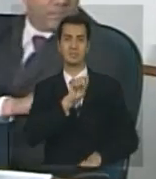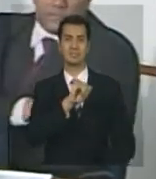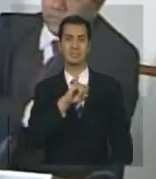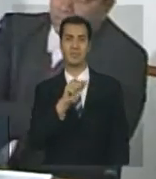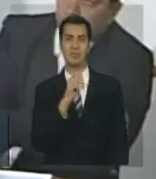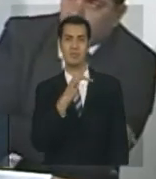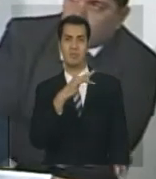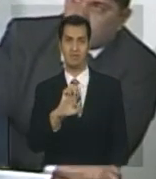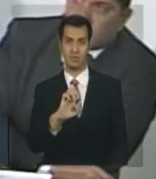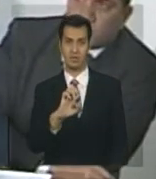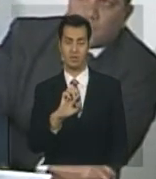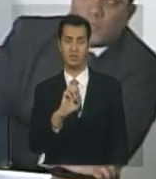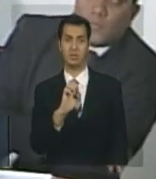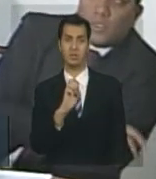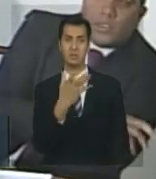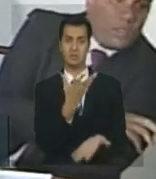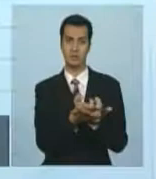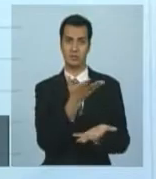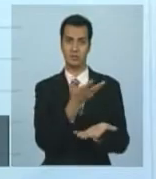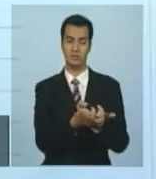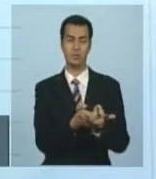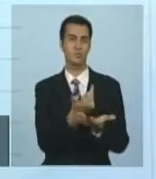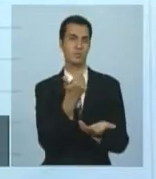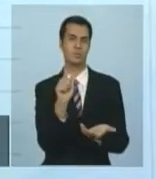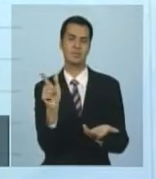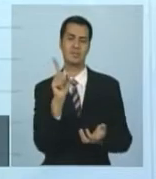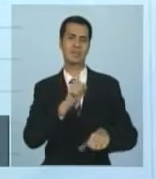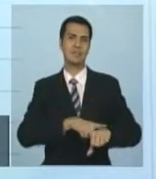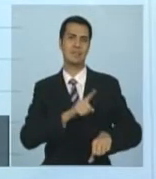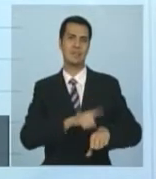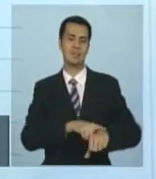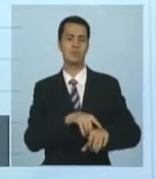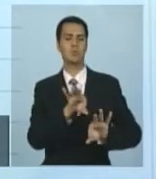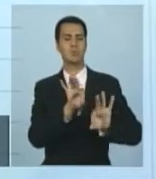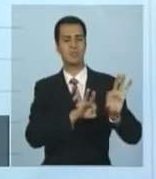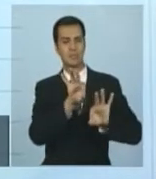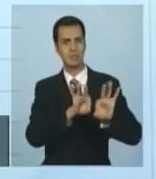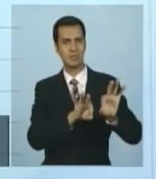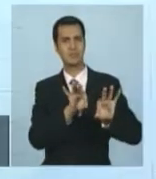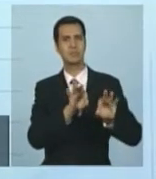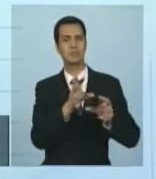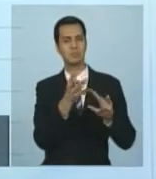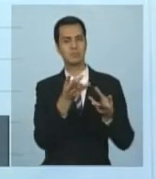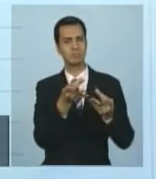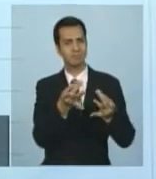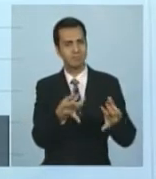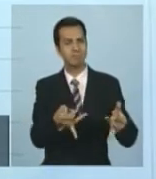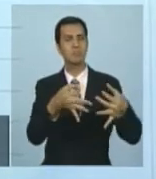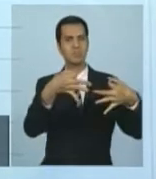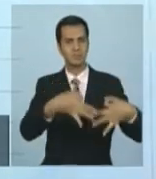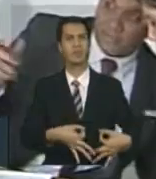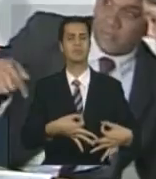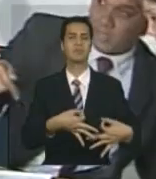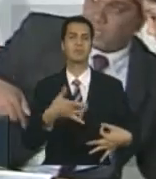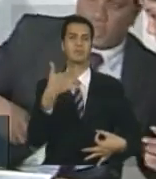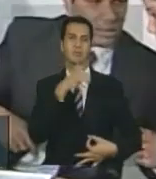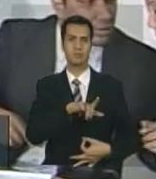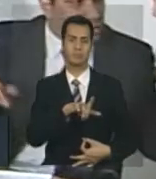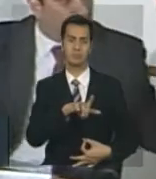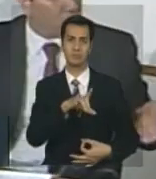não teve, digamos assim, o tempo de tratar e aprofundar o dado que está lá disponível no